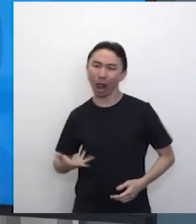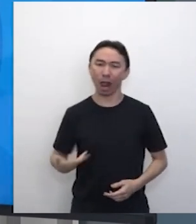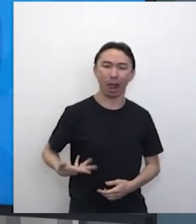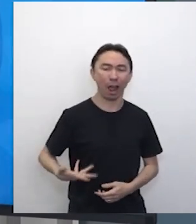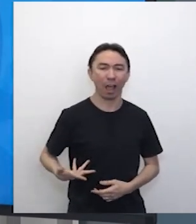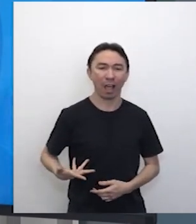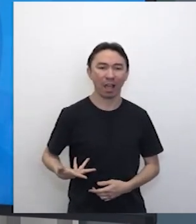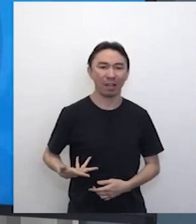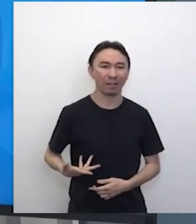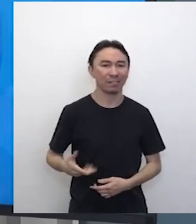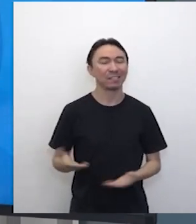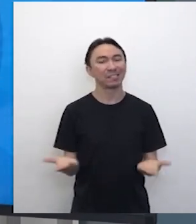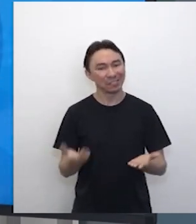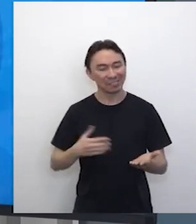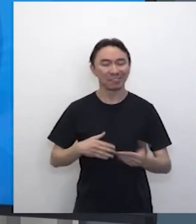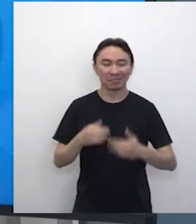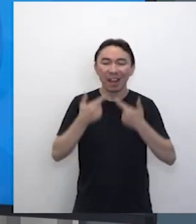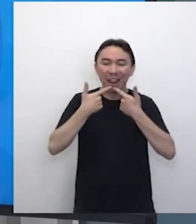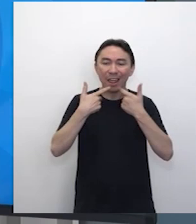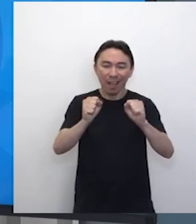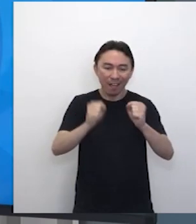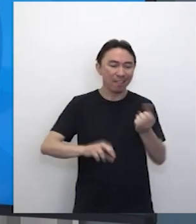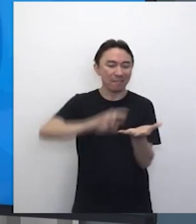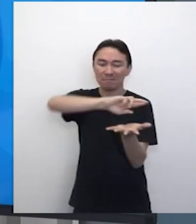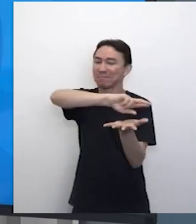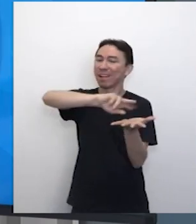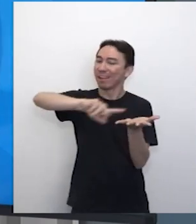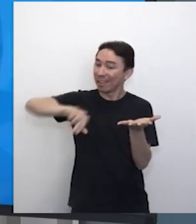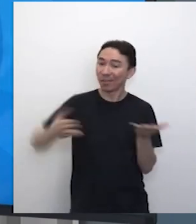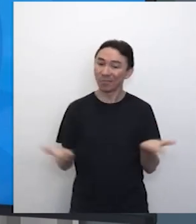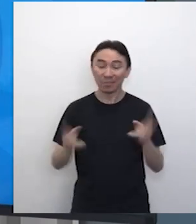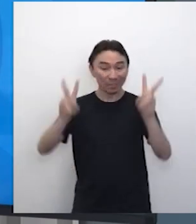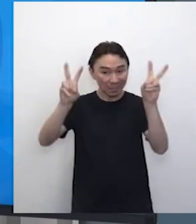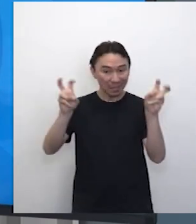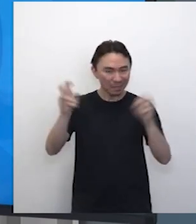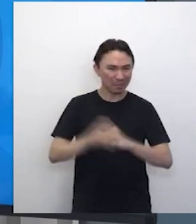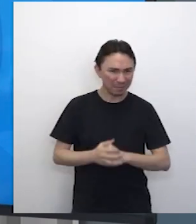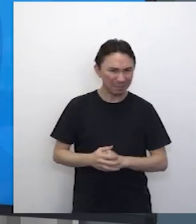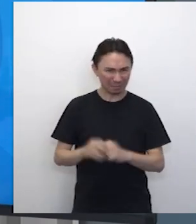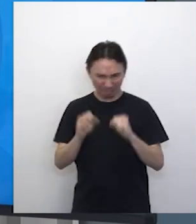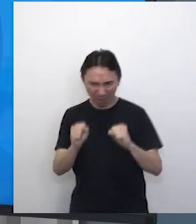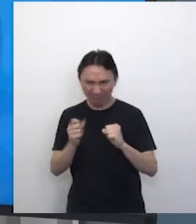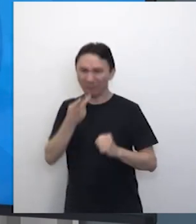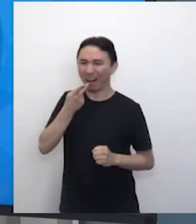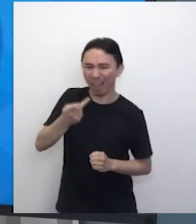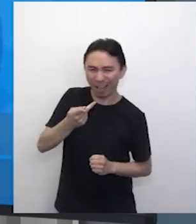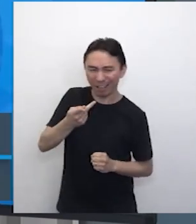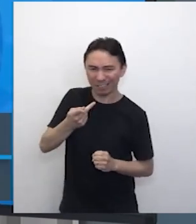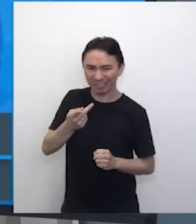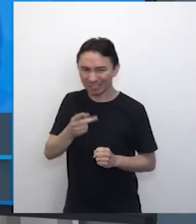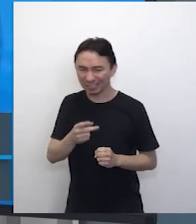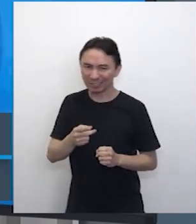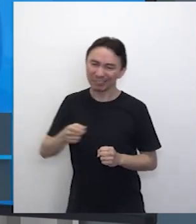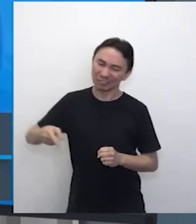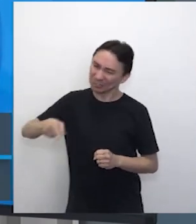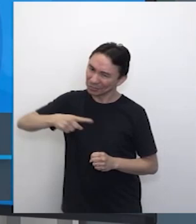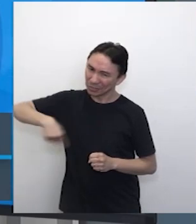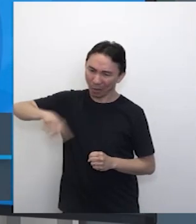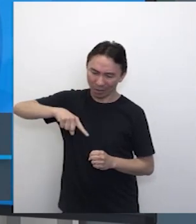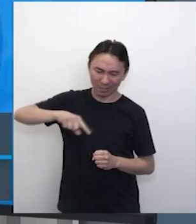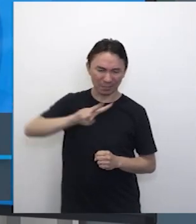de variações linguísticas. Então é isto. Pode falar assim, nós vai?